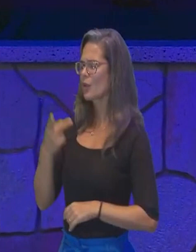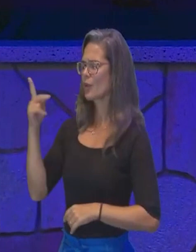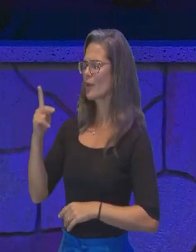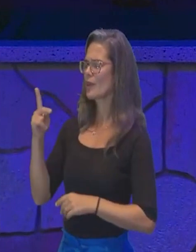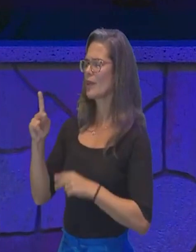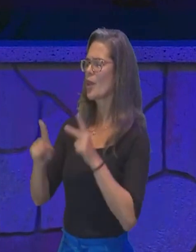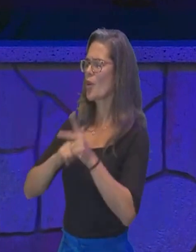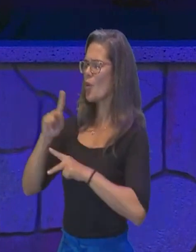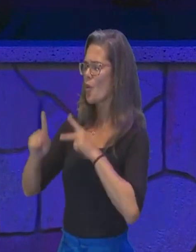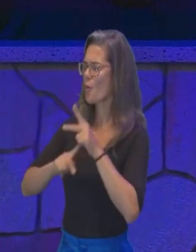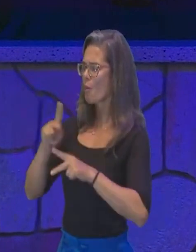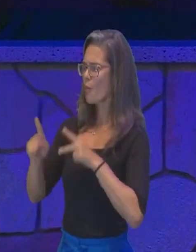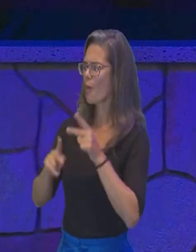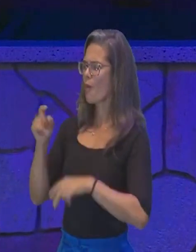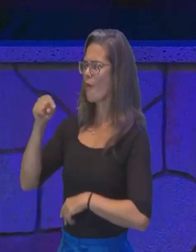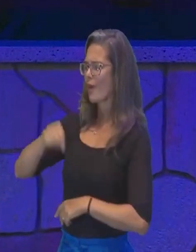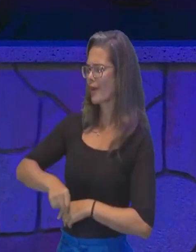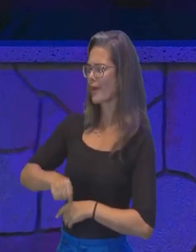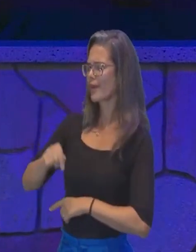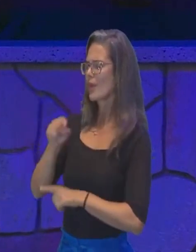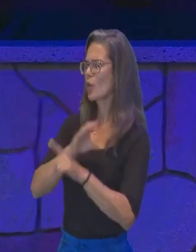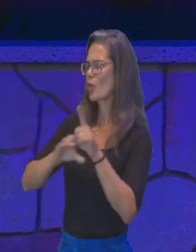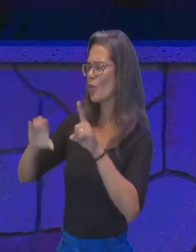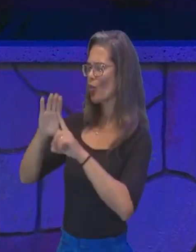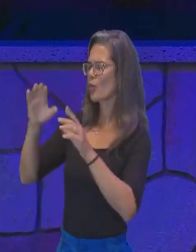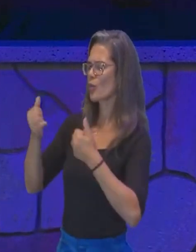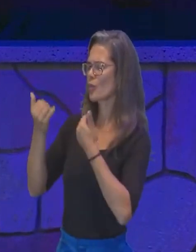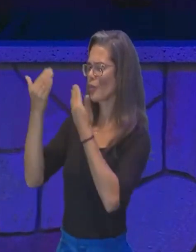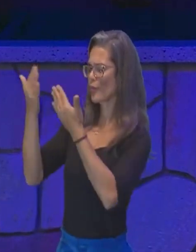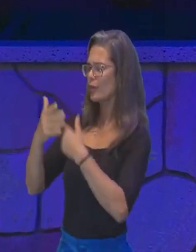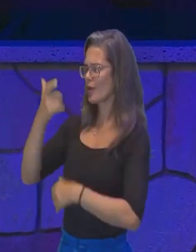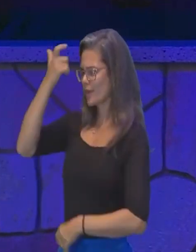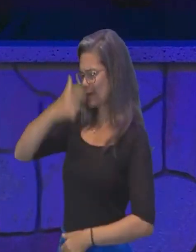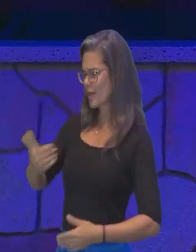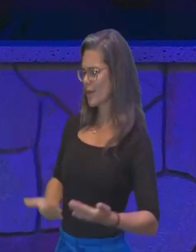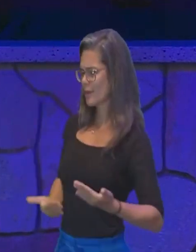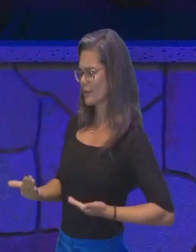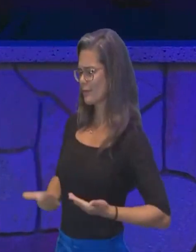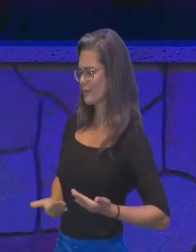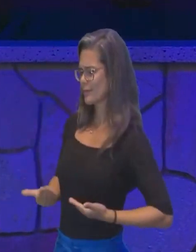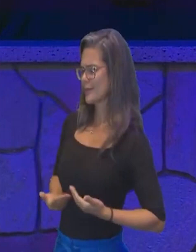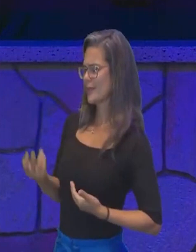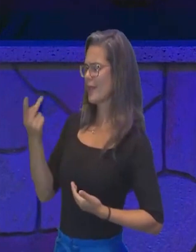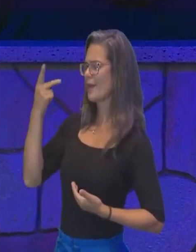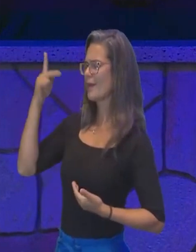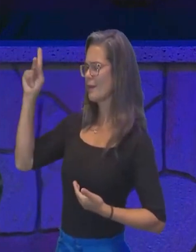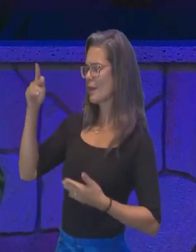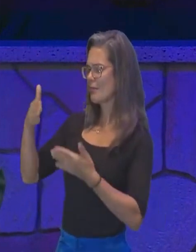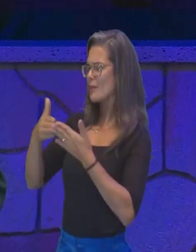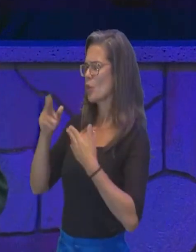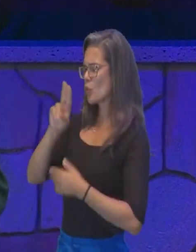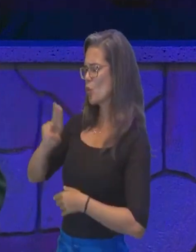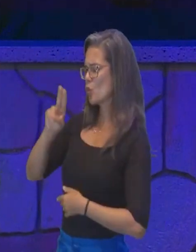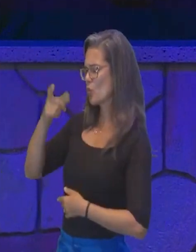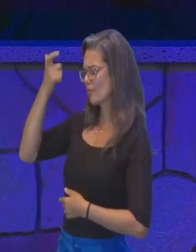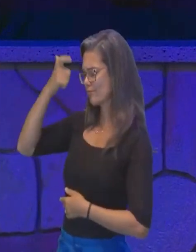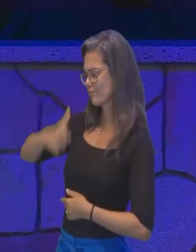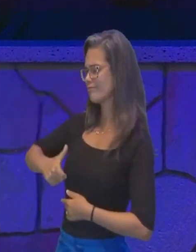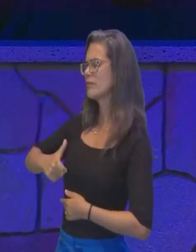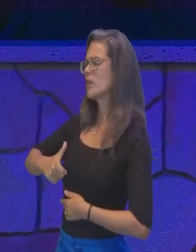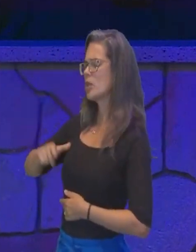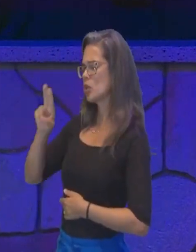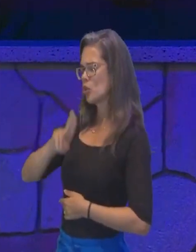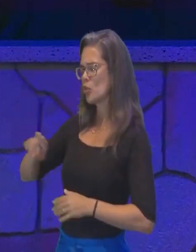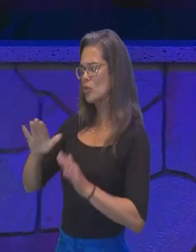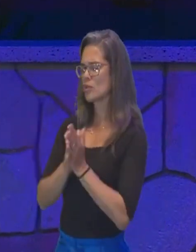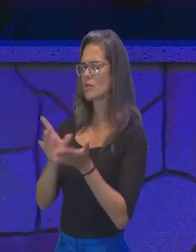nesta noite te prestando este culto. E teu é o servo que fala contigo, Senhor. Fala-nos agora, Pai, por meio da